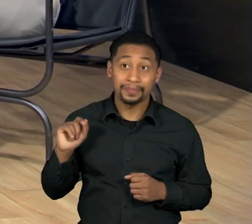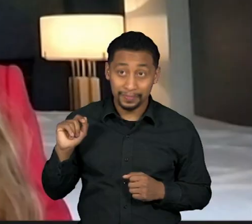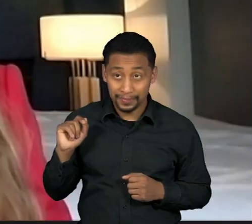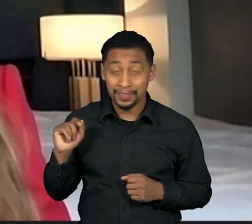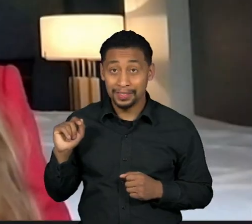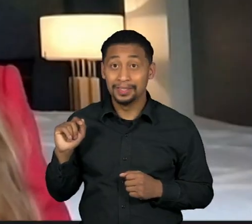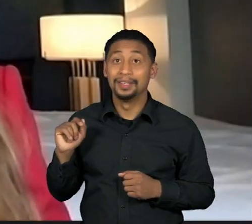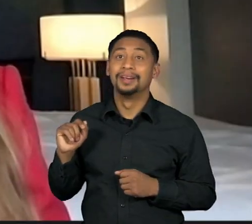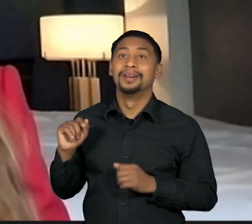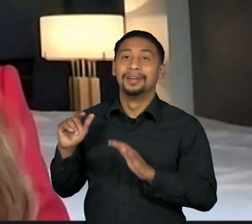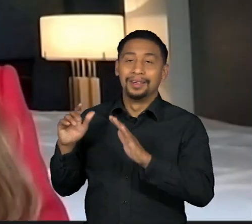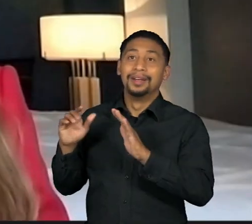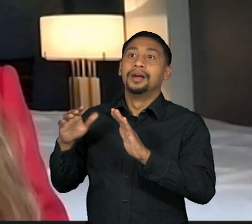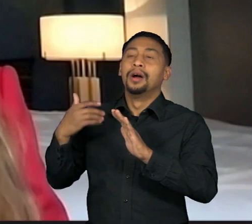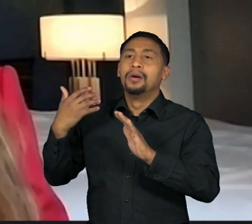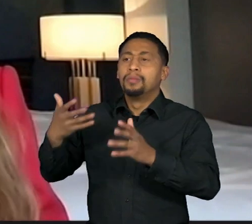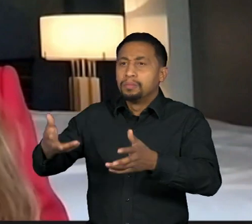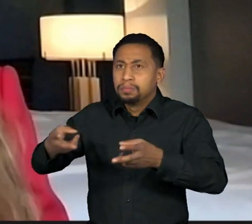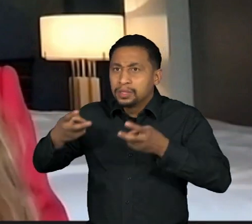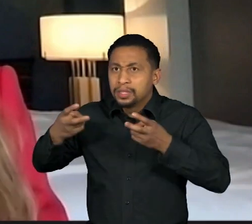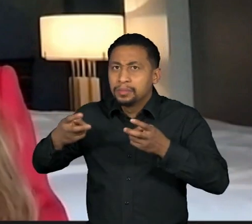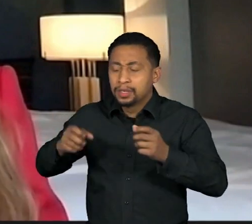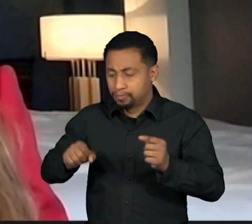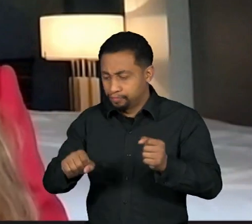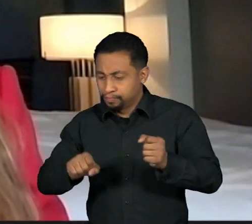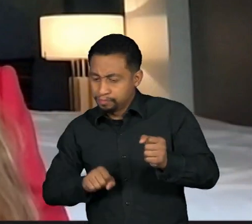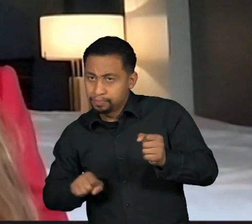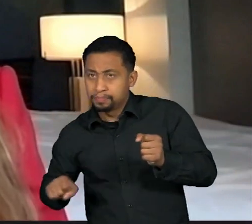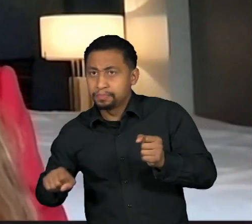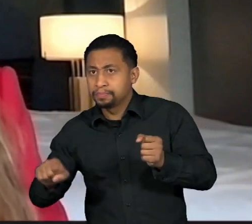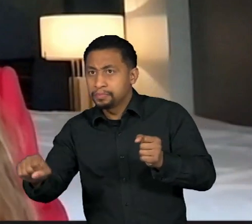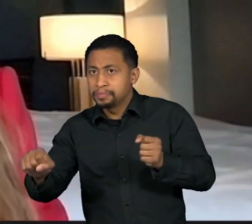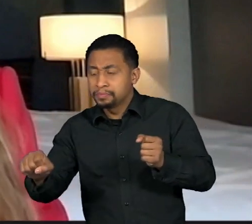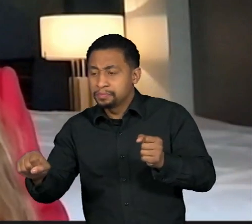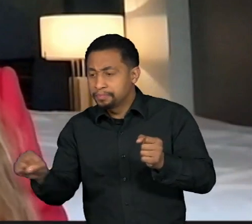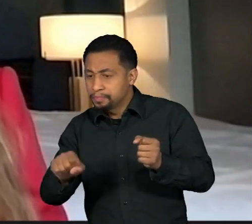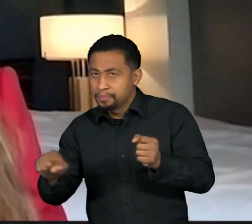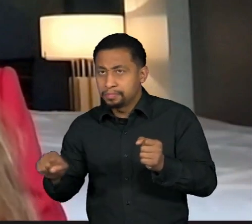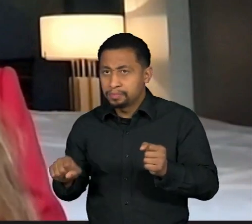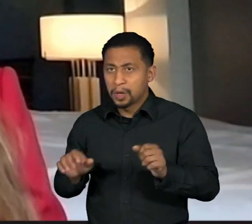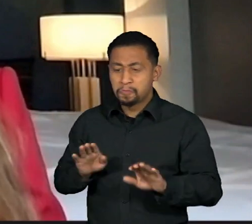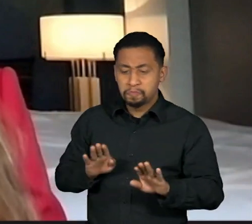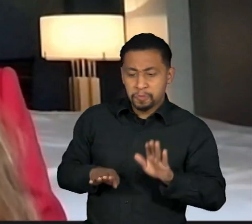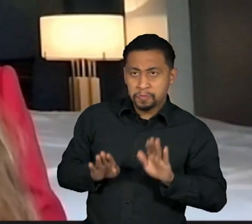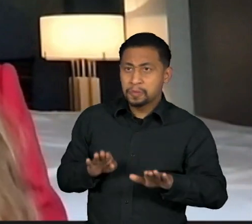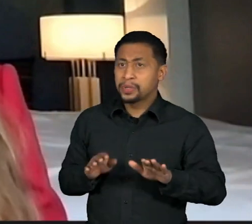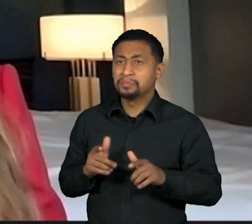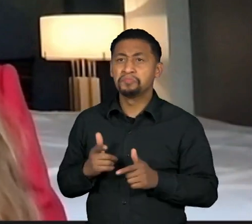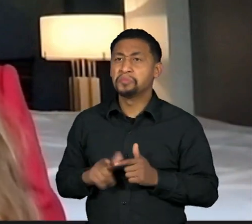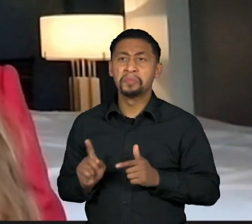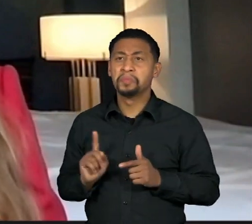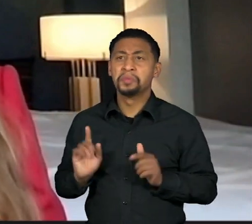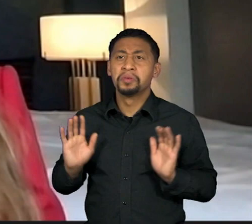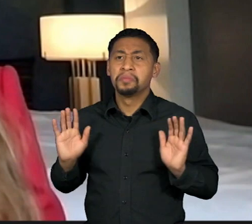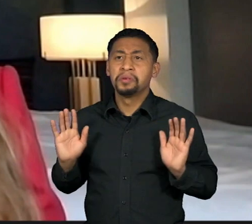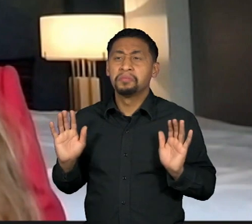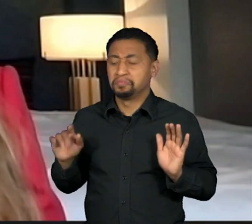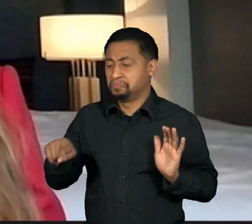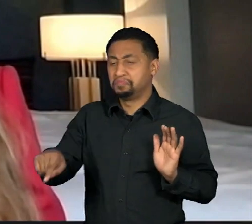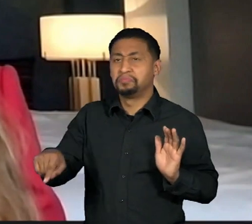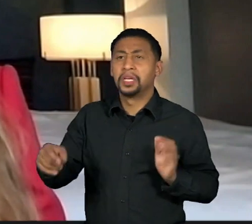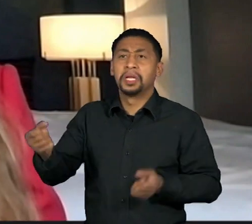freio, embreagem, acelerador não é mais o meu problema, né? Era um problema do carro. E tinha sido